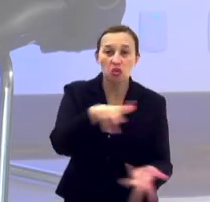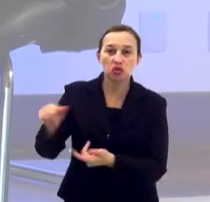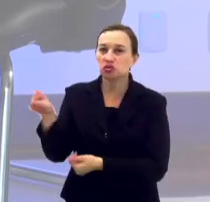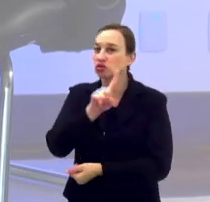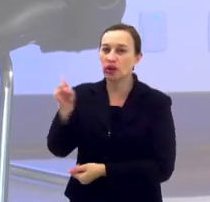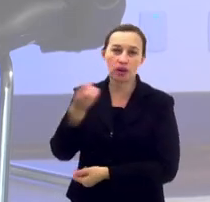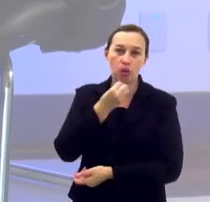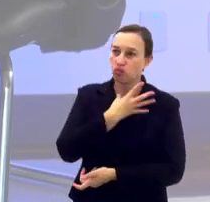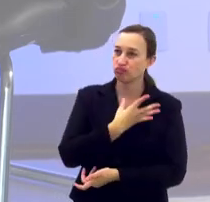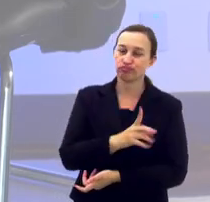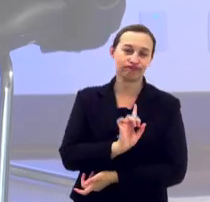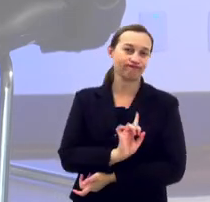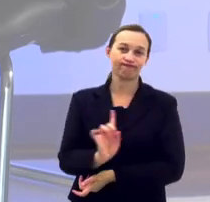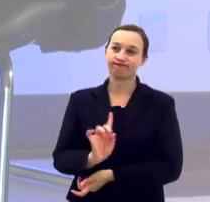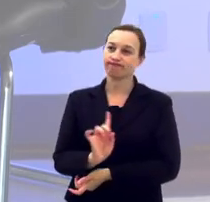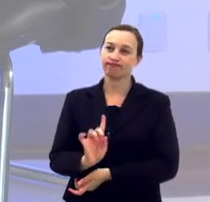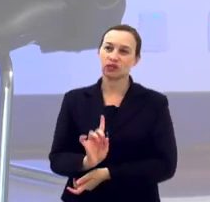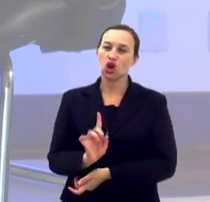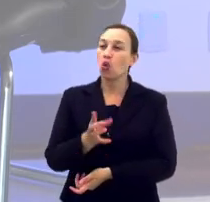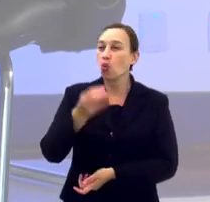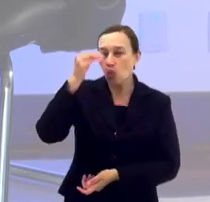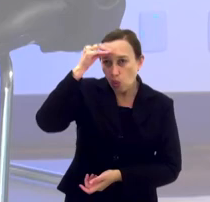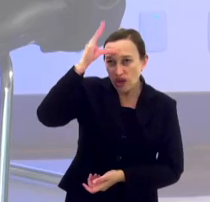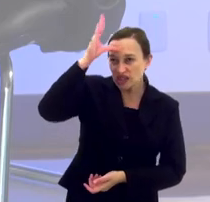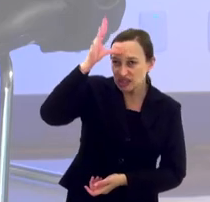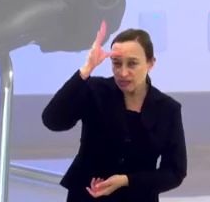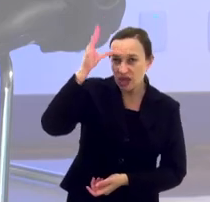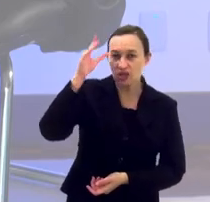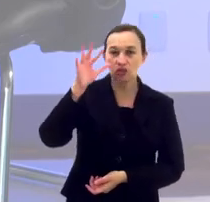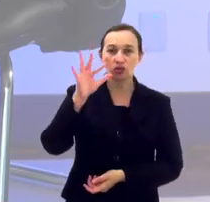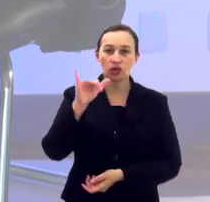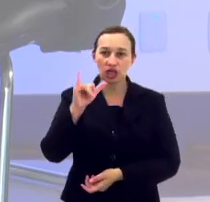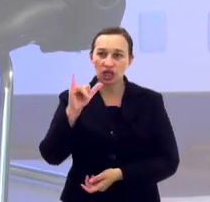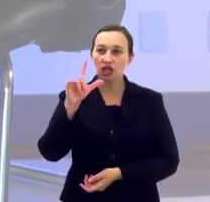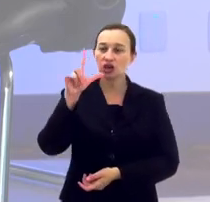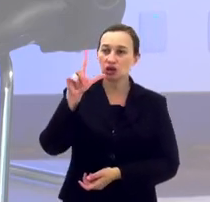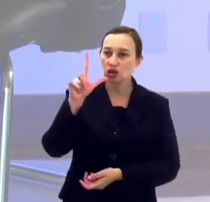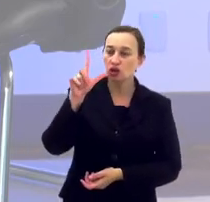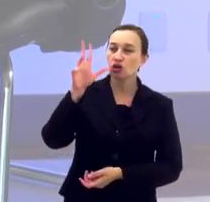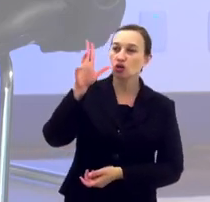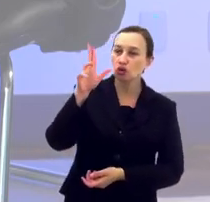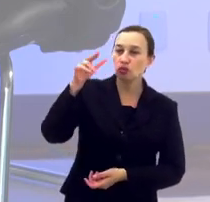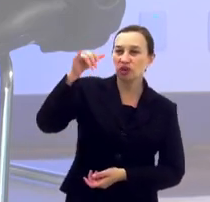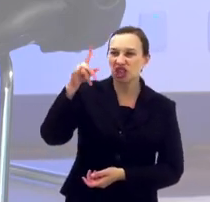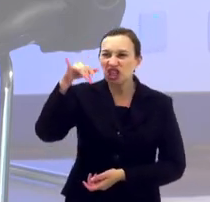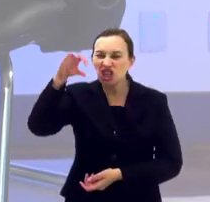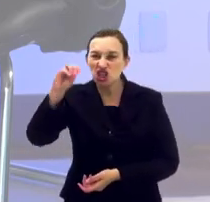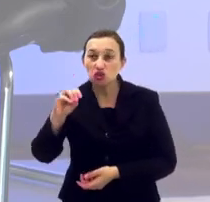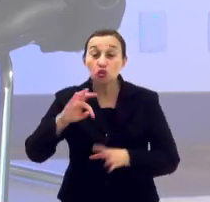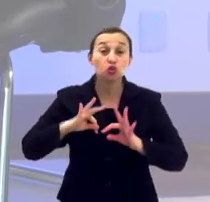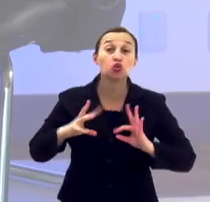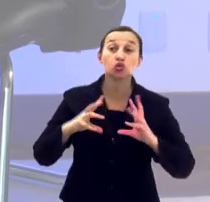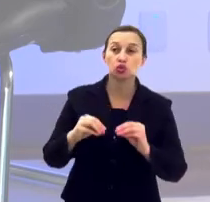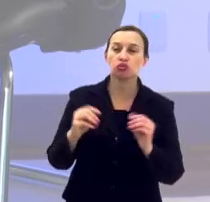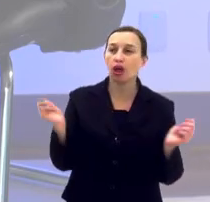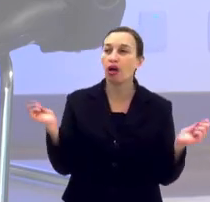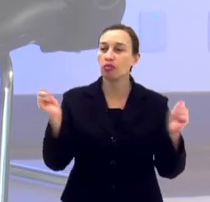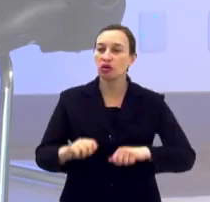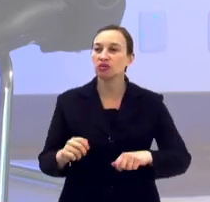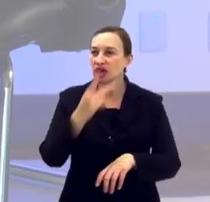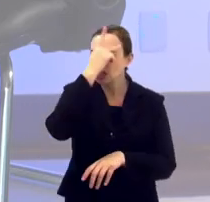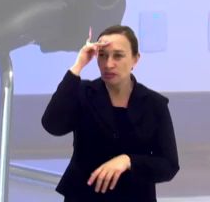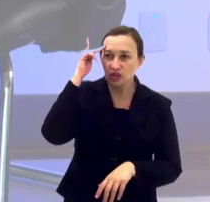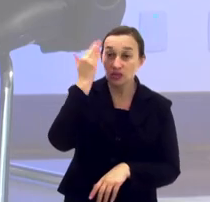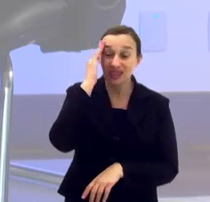não servia. Então, conhecimento, iluminismo, tudo isso era possibilidades das